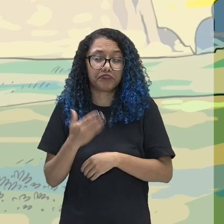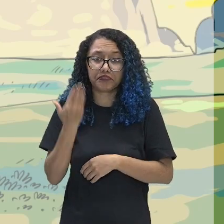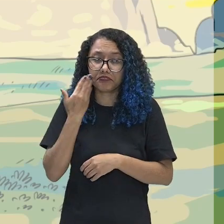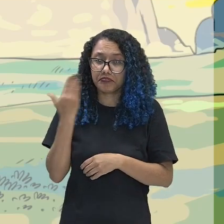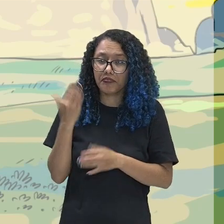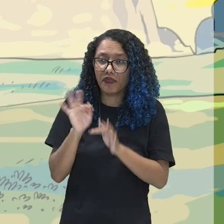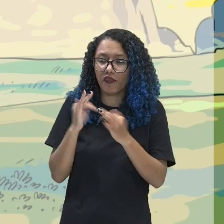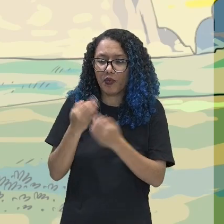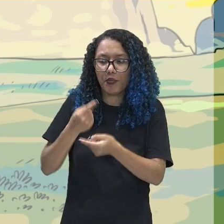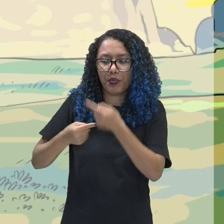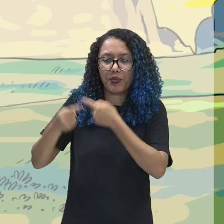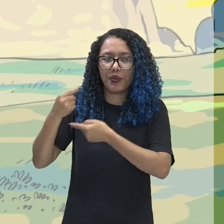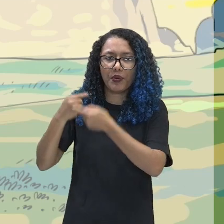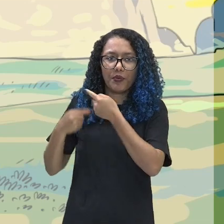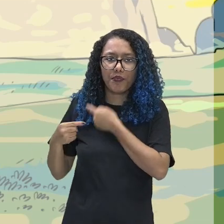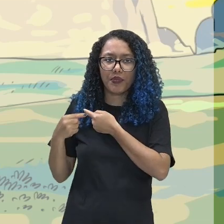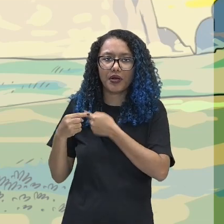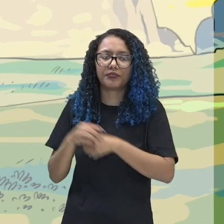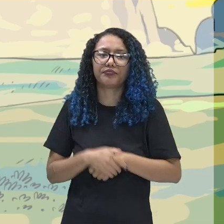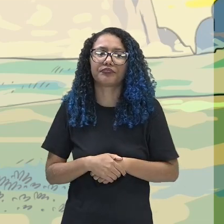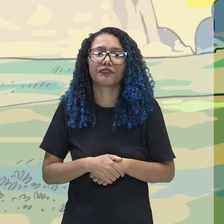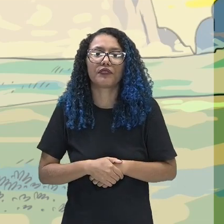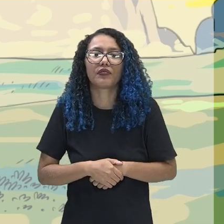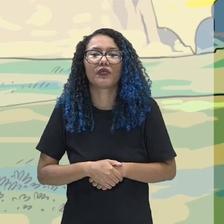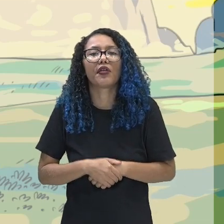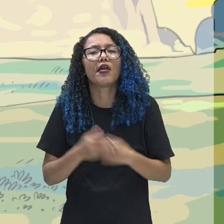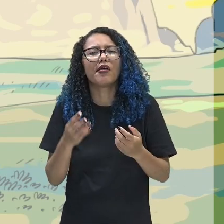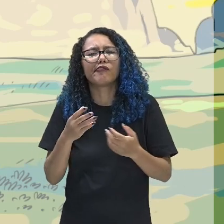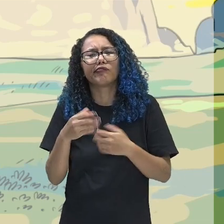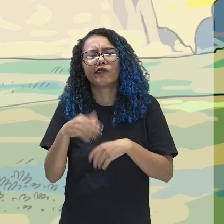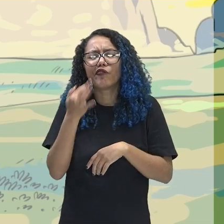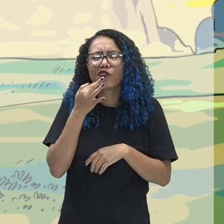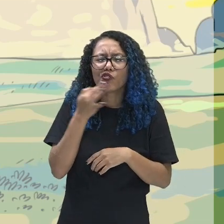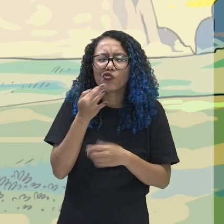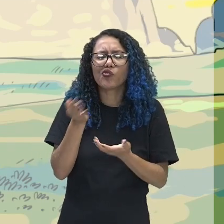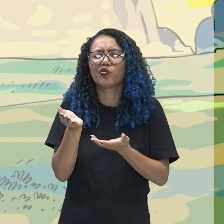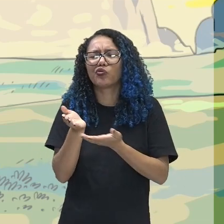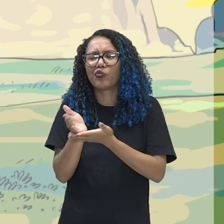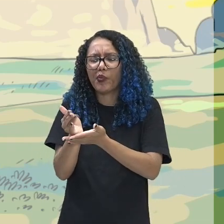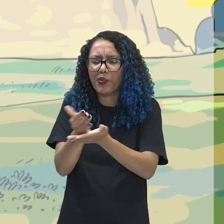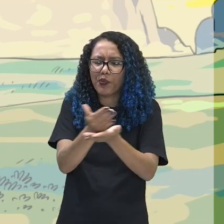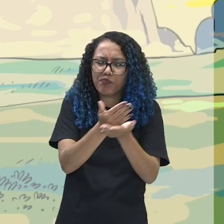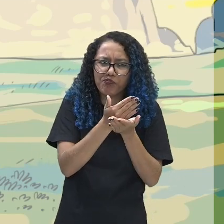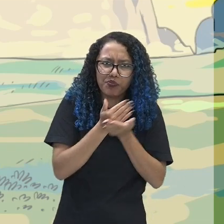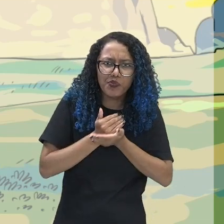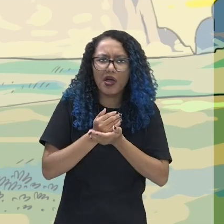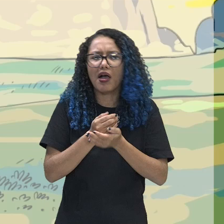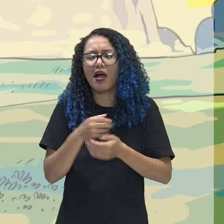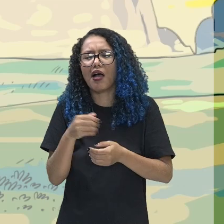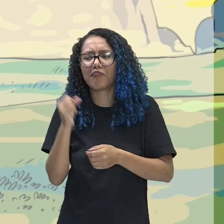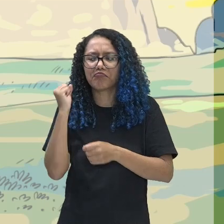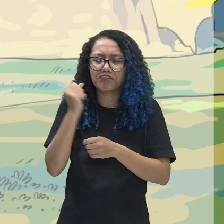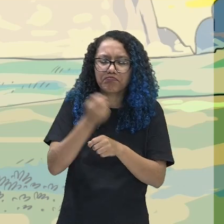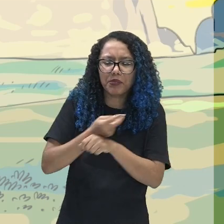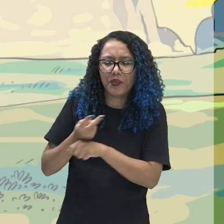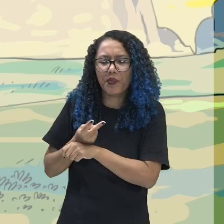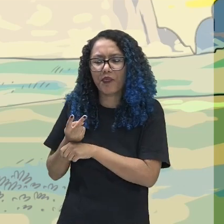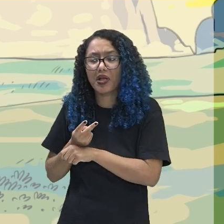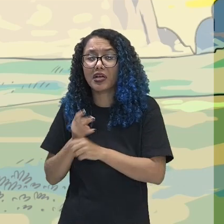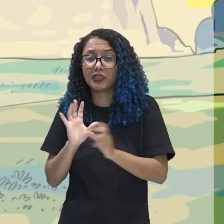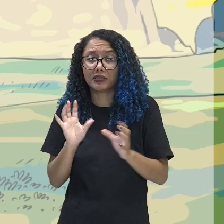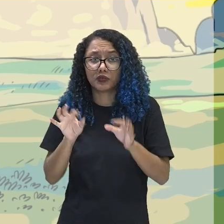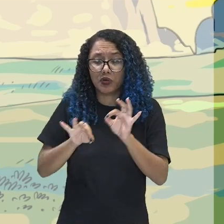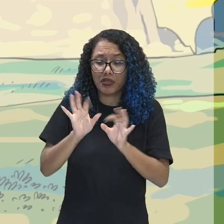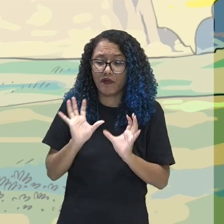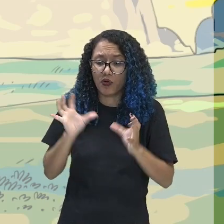predominantemente, mais uma vez, da coleta de frutos e raízes, de caça e pesca, organizavam-se em grupos, protegiam-se do frio